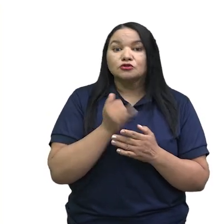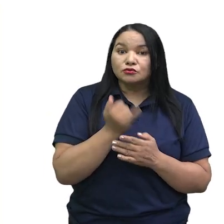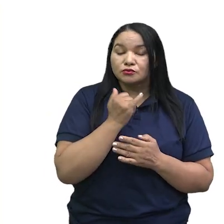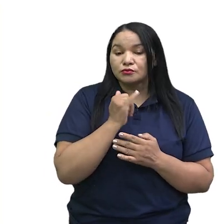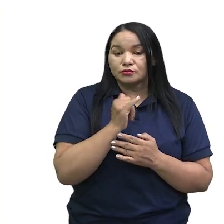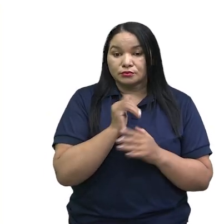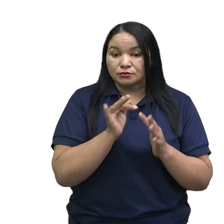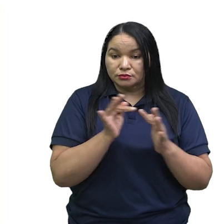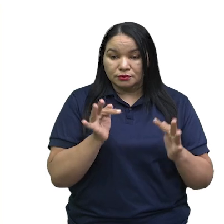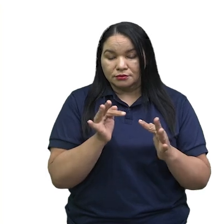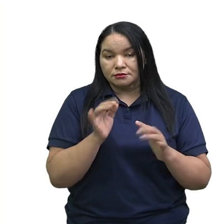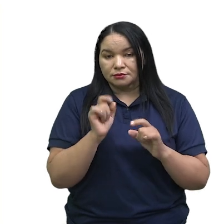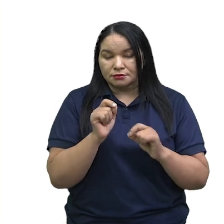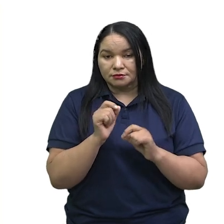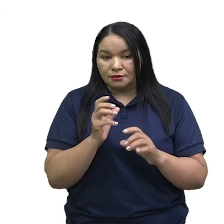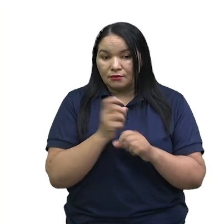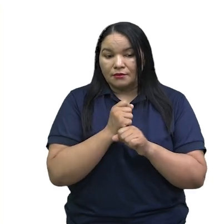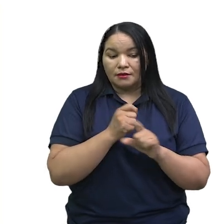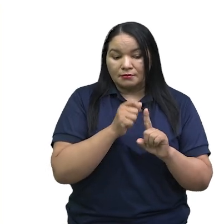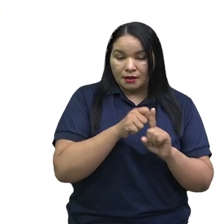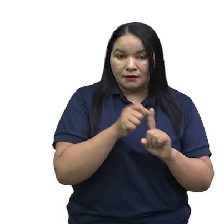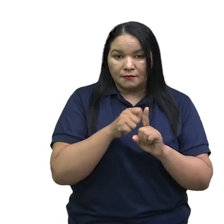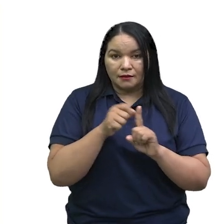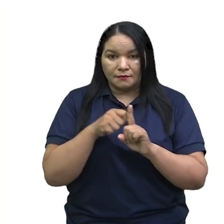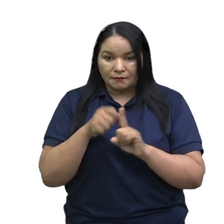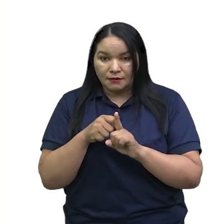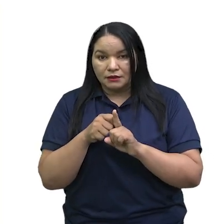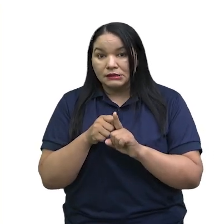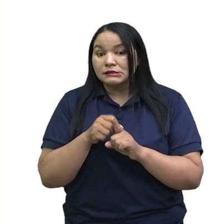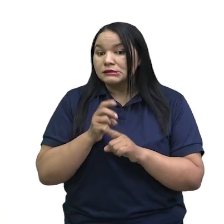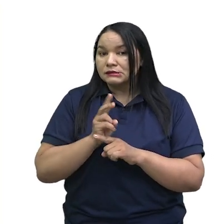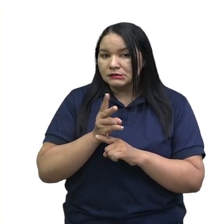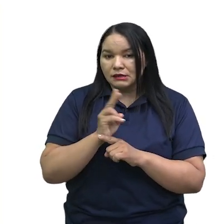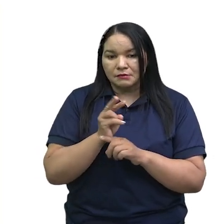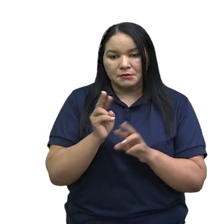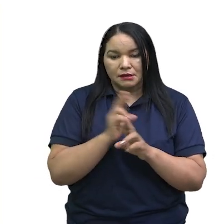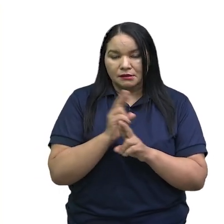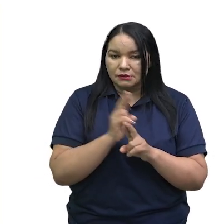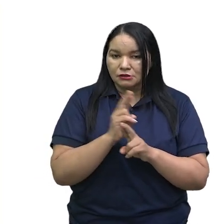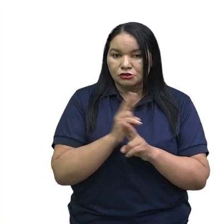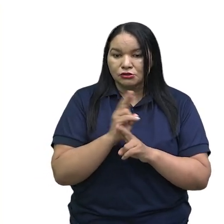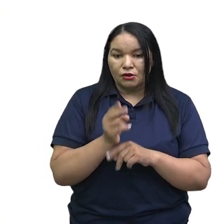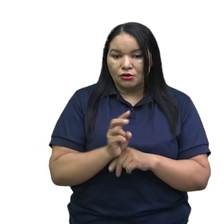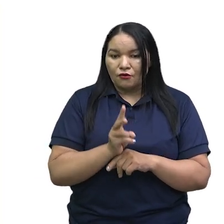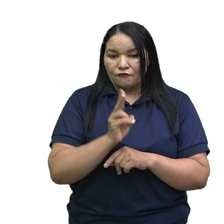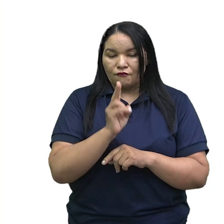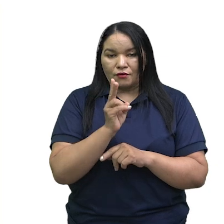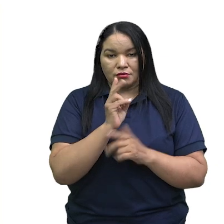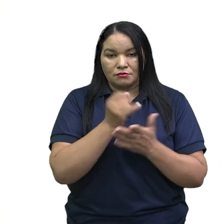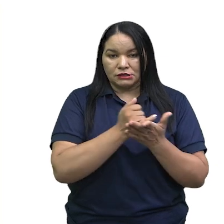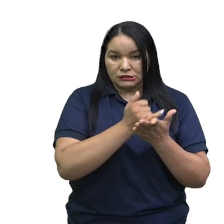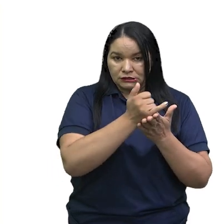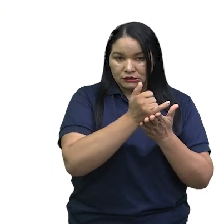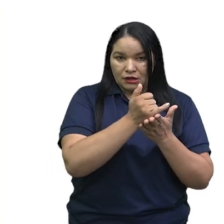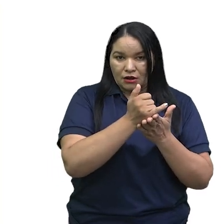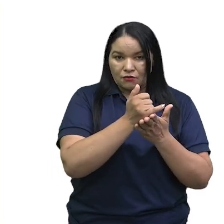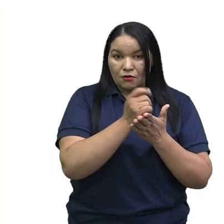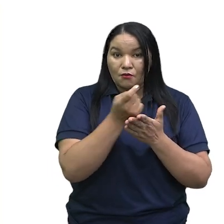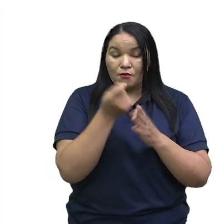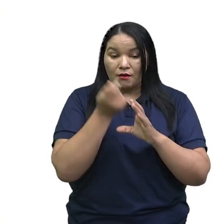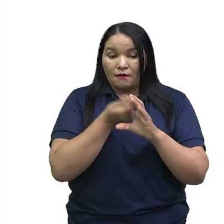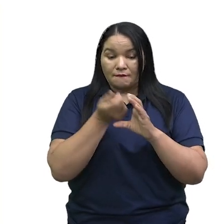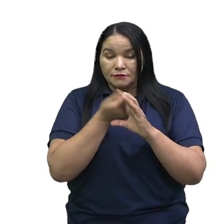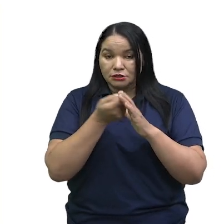o valor de juros calculado mês a mês sempre será relacionado ao valor inicial,